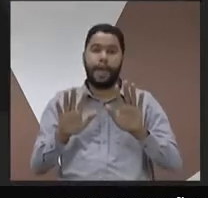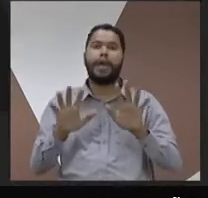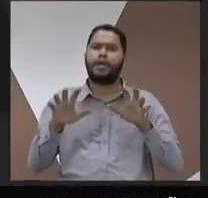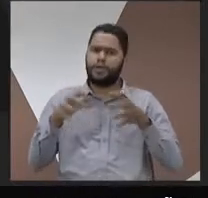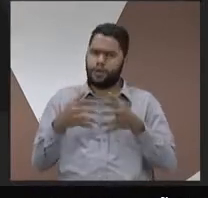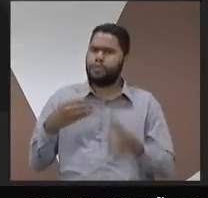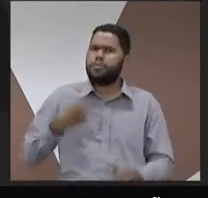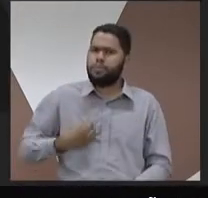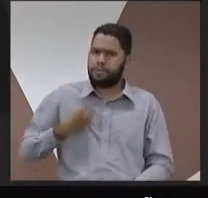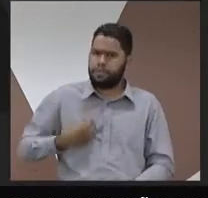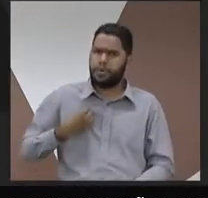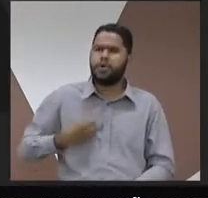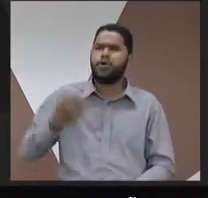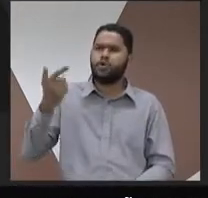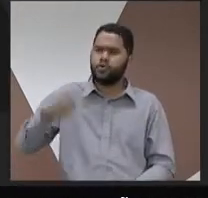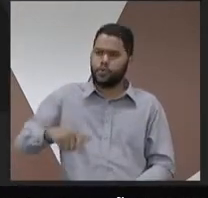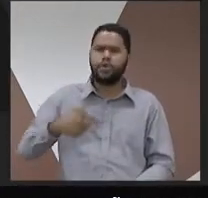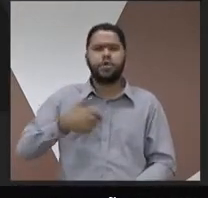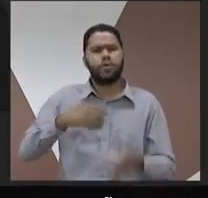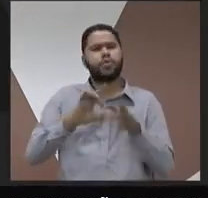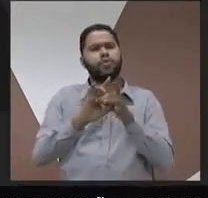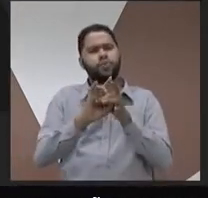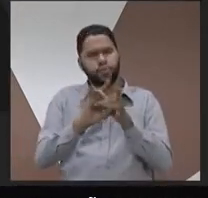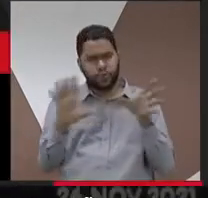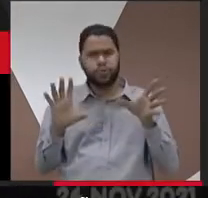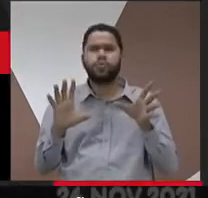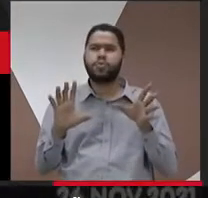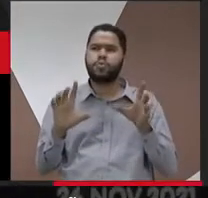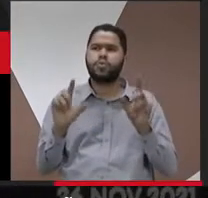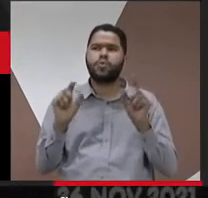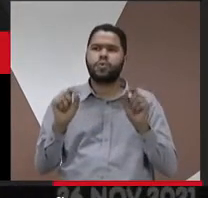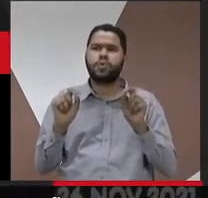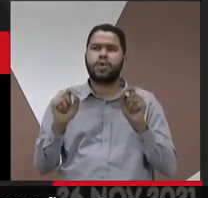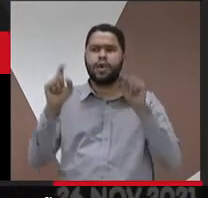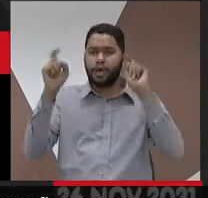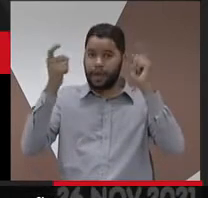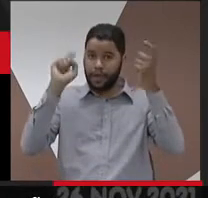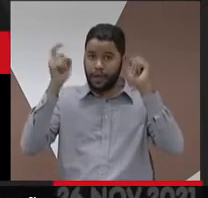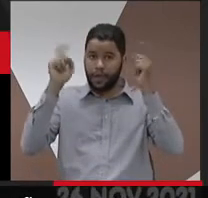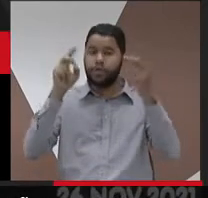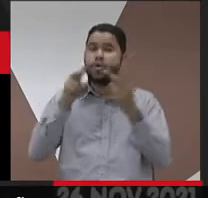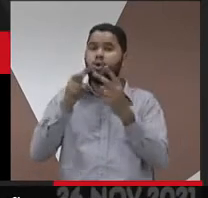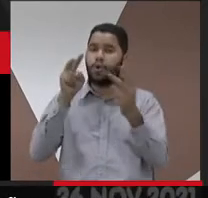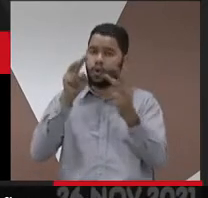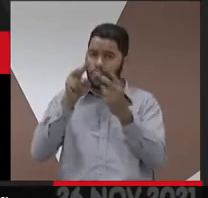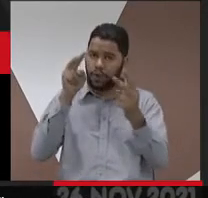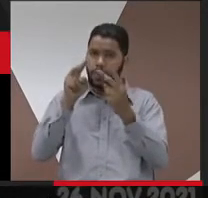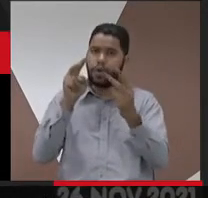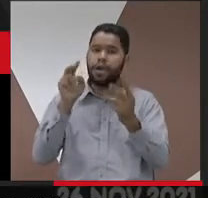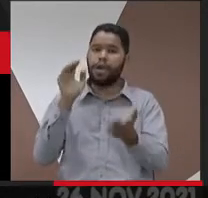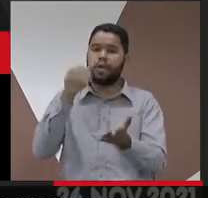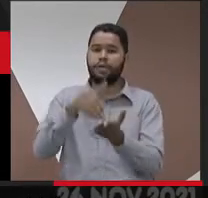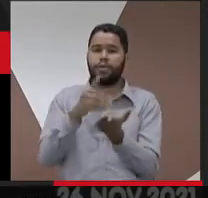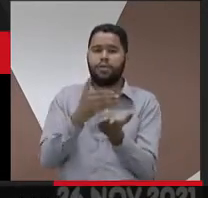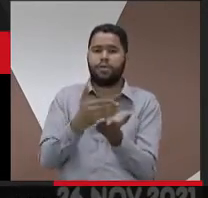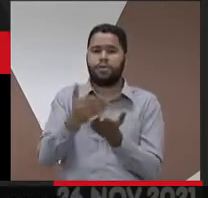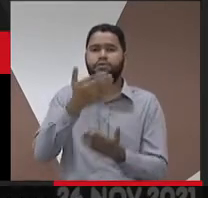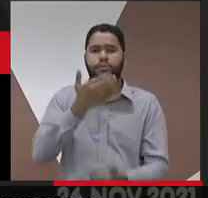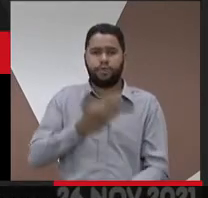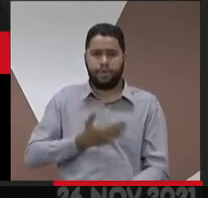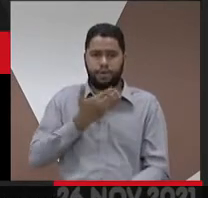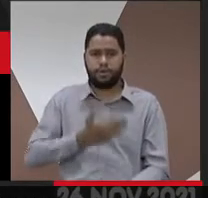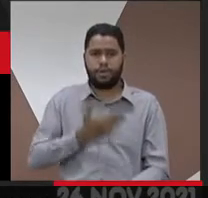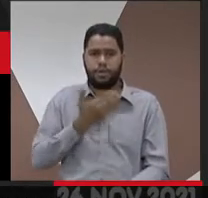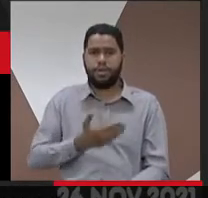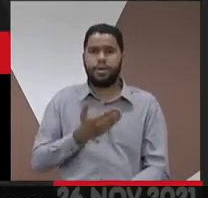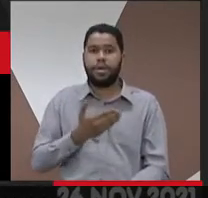presente e, novamente, me coloco à disposição para as reuniões online até o início de dezembro, se não, a